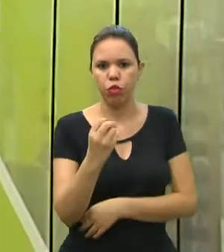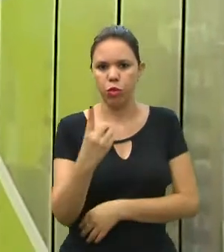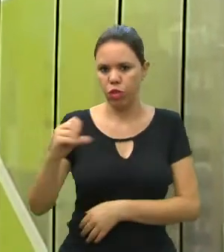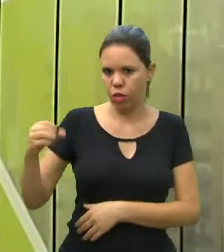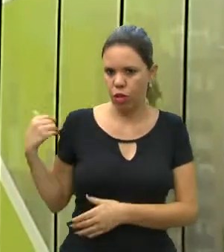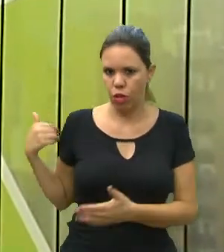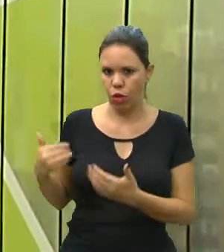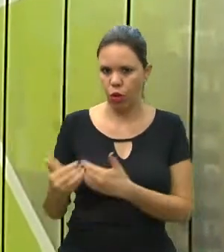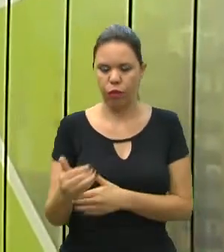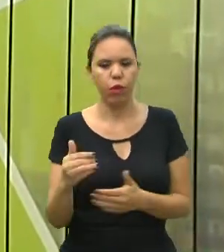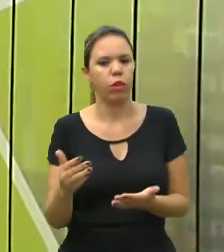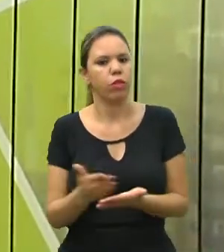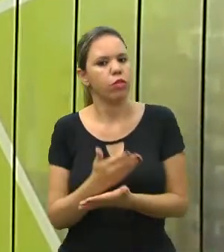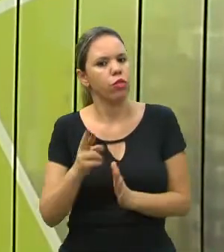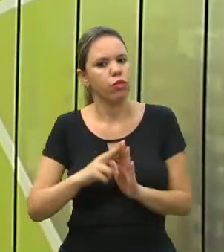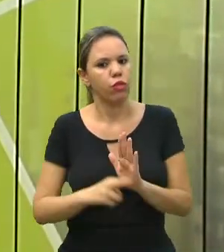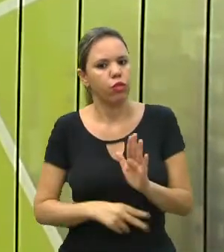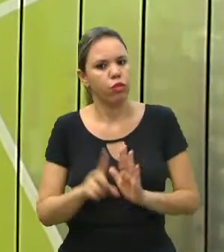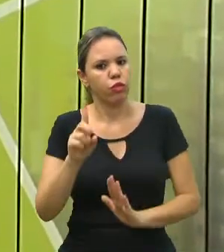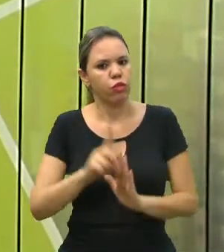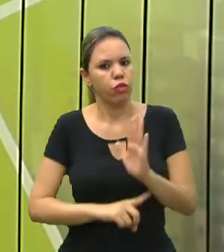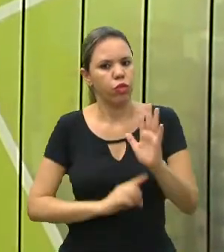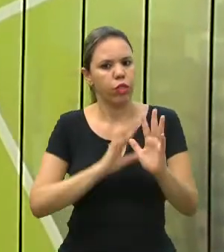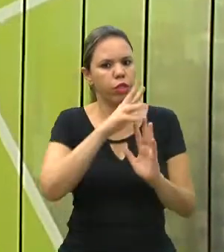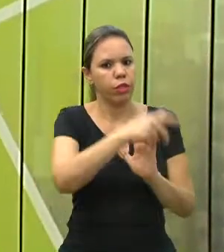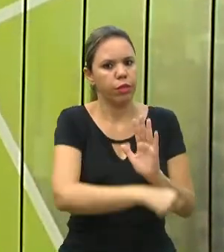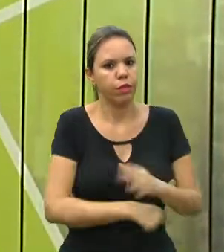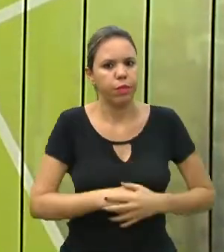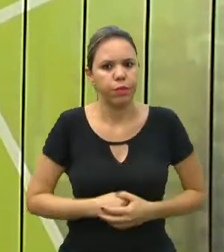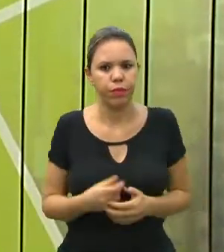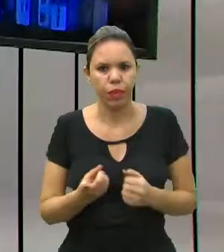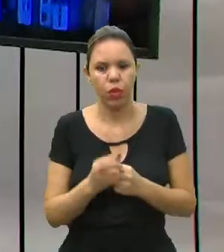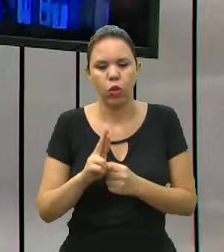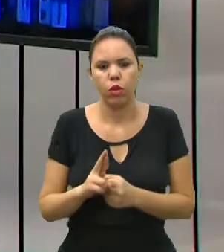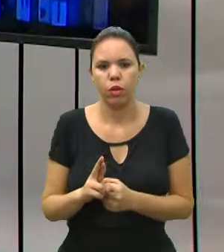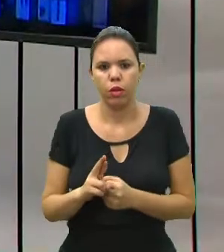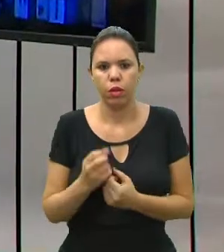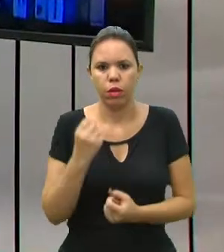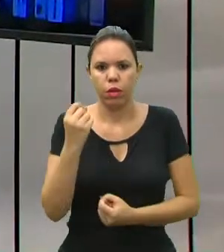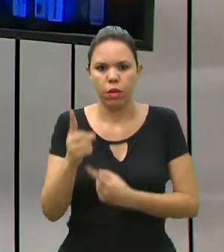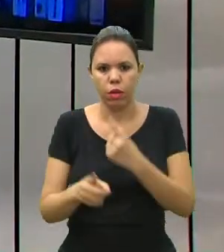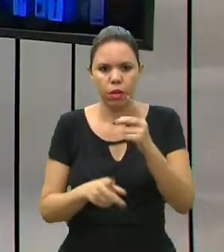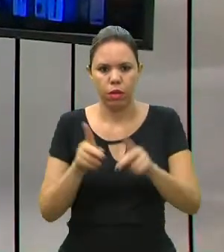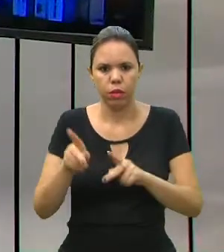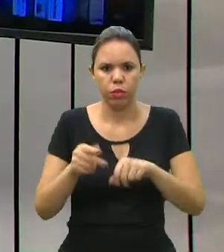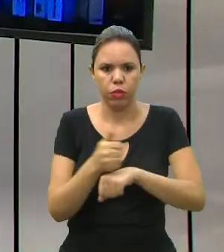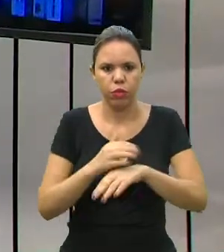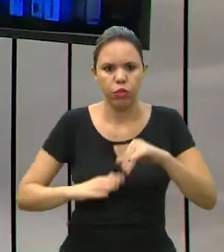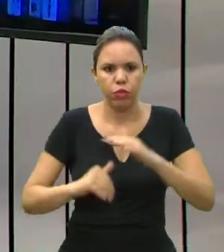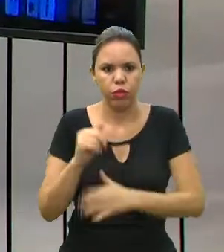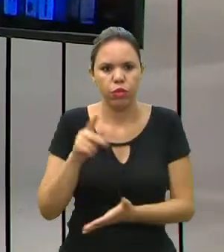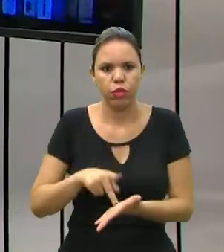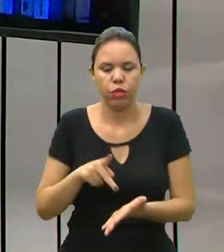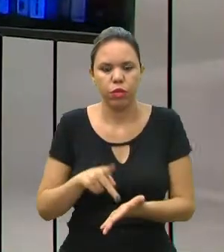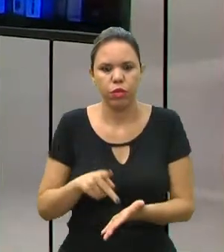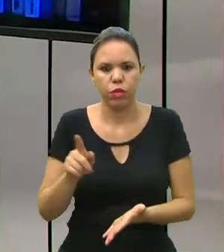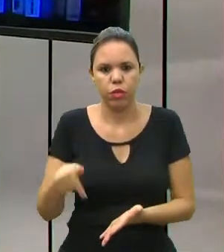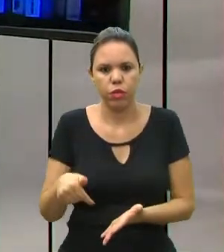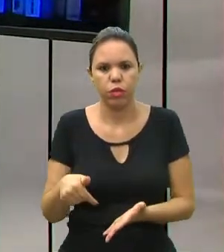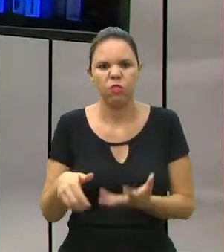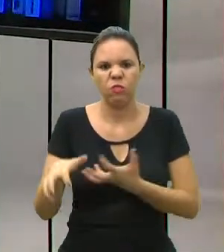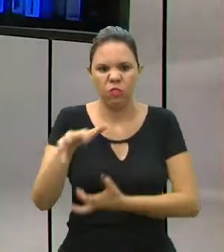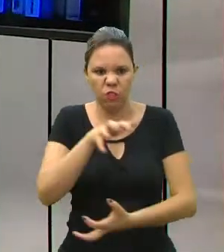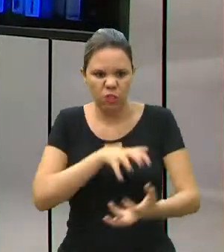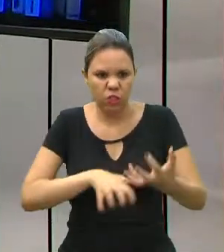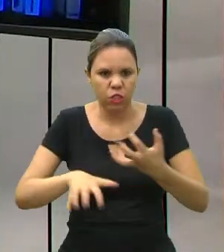em 2019, que é um Manual do Direito Ambiental. Doutor, alguns especialistas dizem, na verdade, que